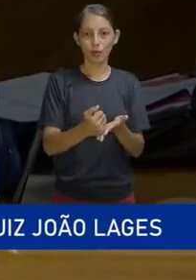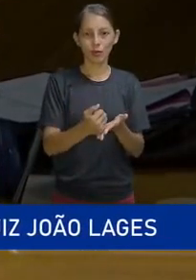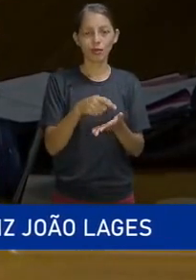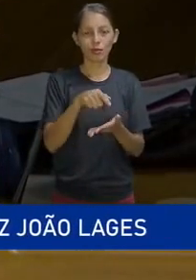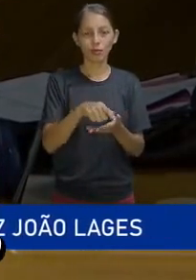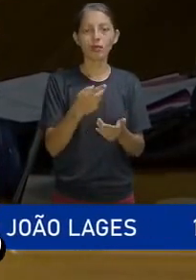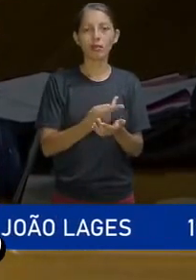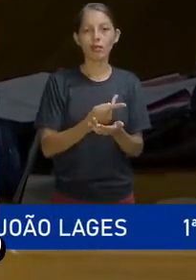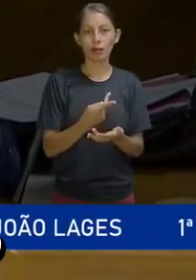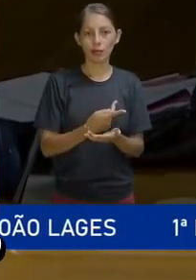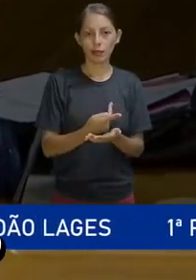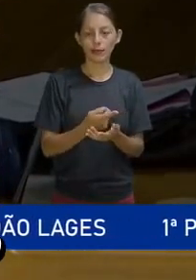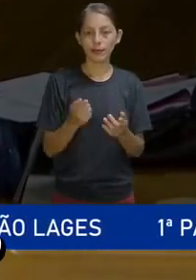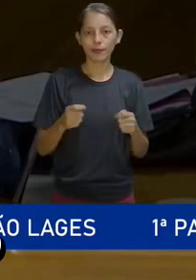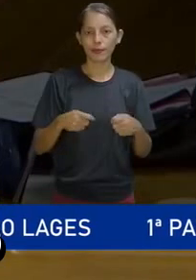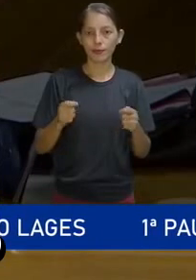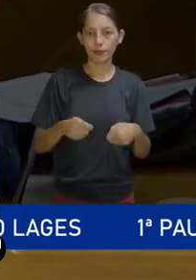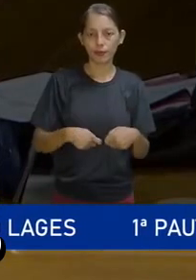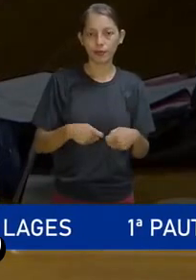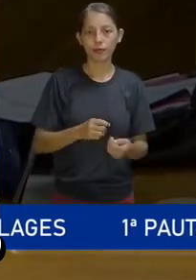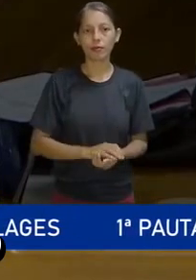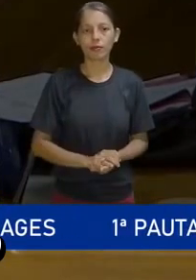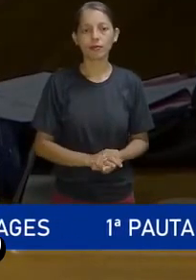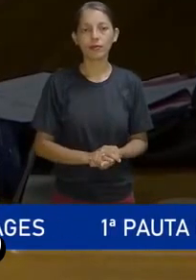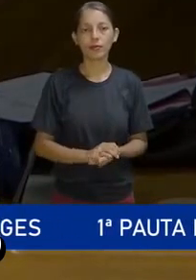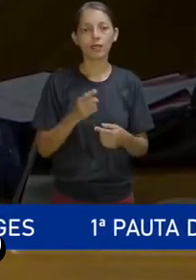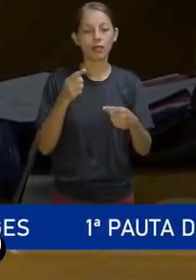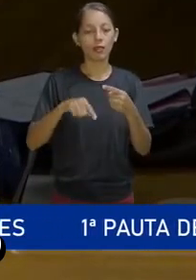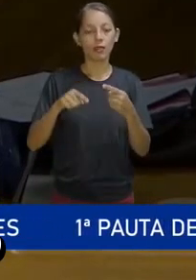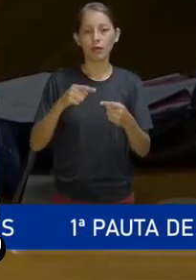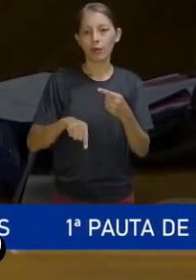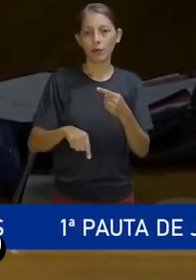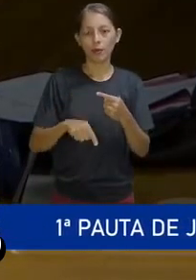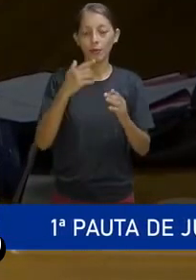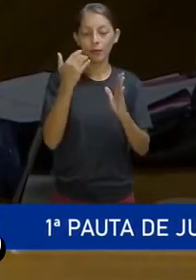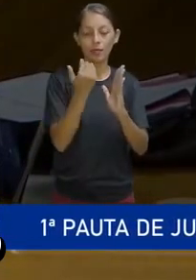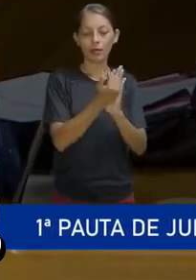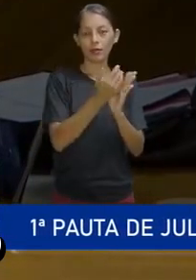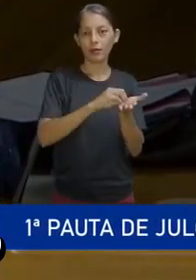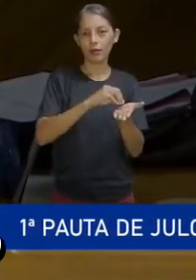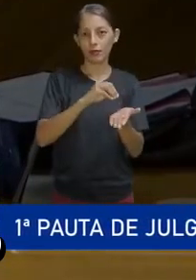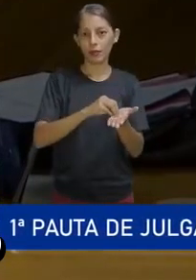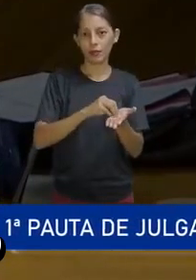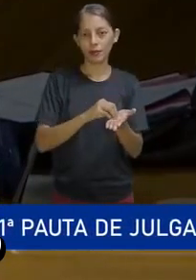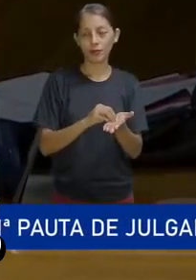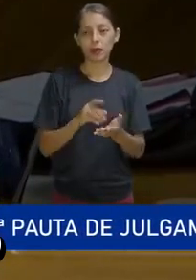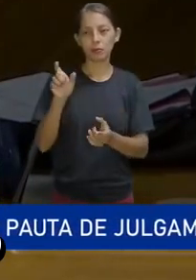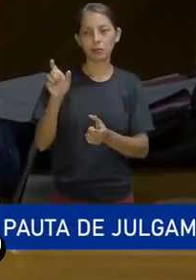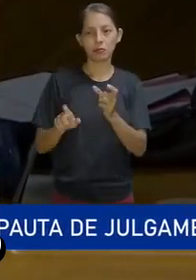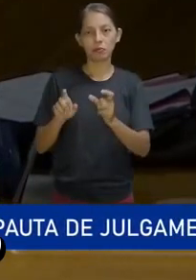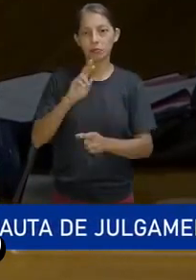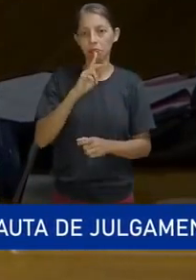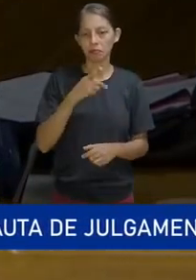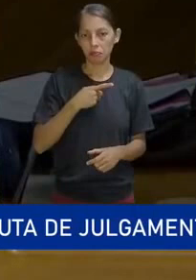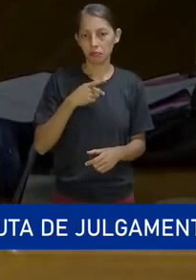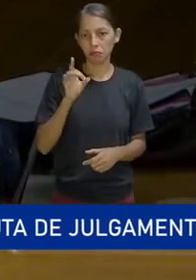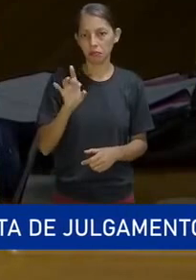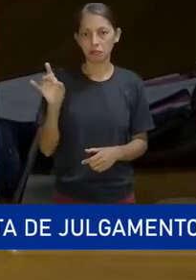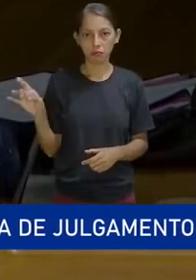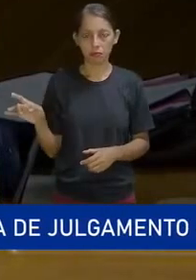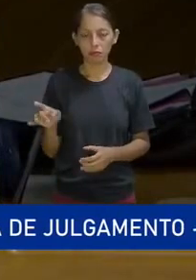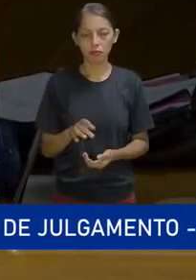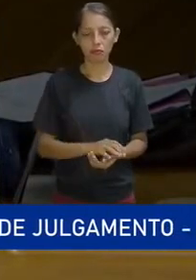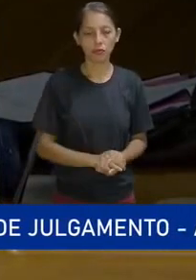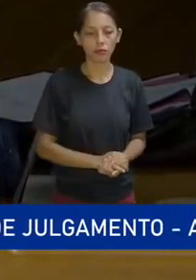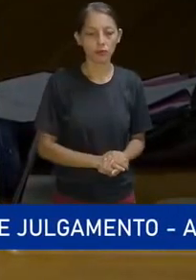a ausência do interesse de agir pelo não cumprimento da cláusula de desempenho individual, e ainda a inadequação da